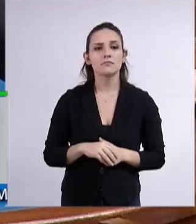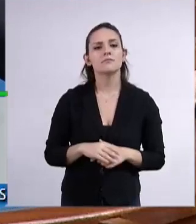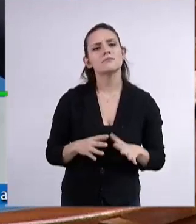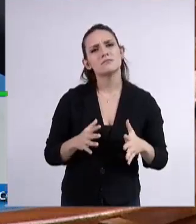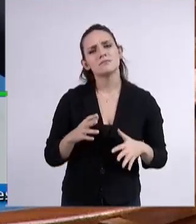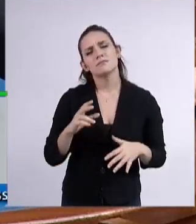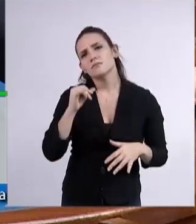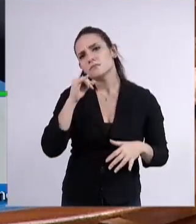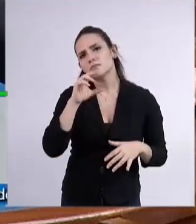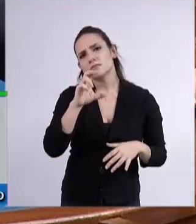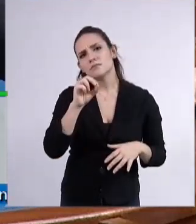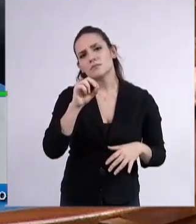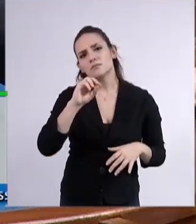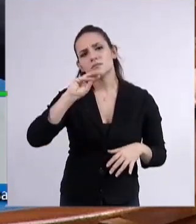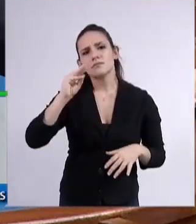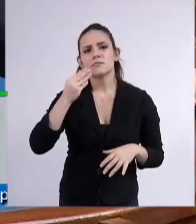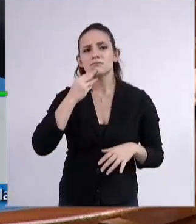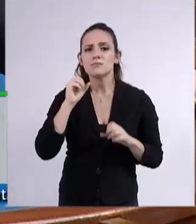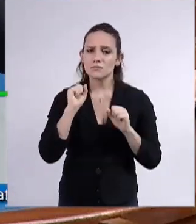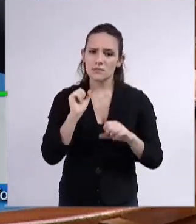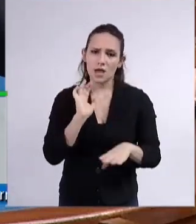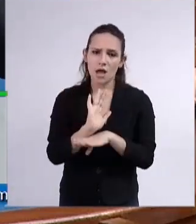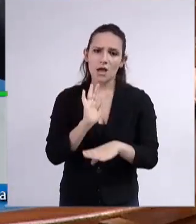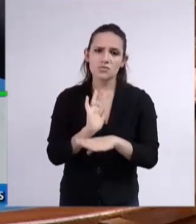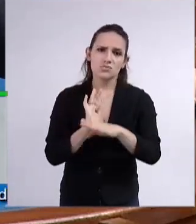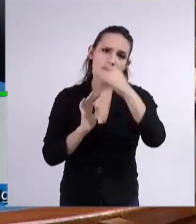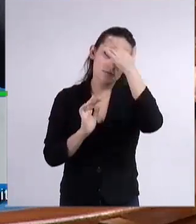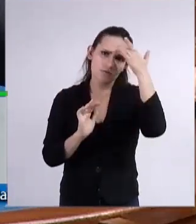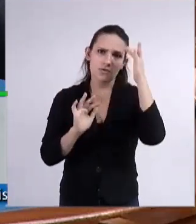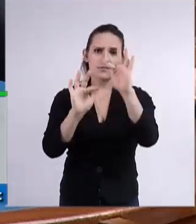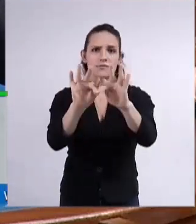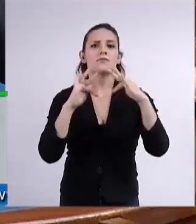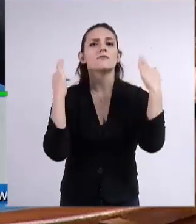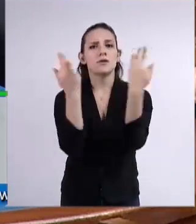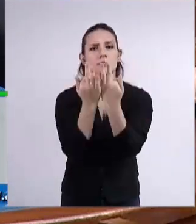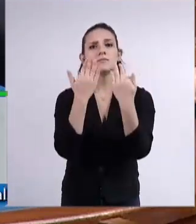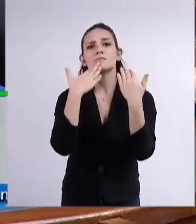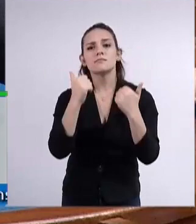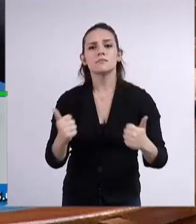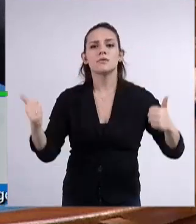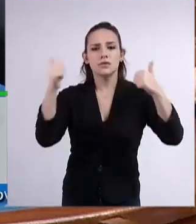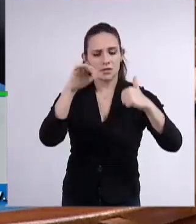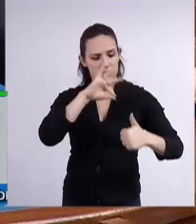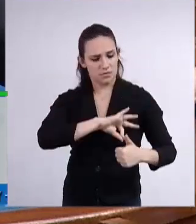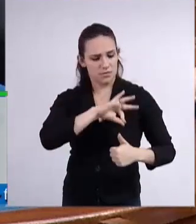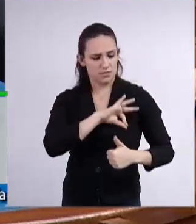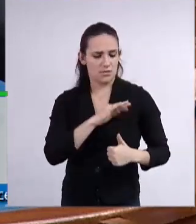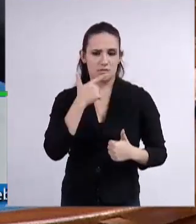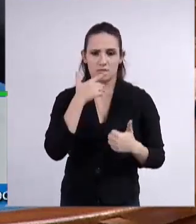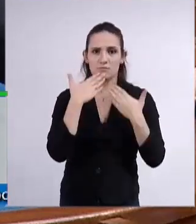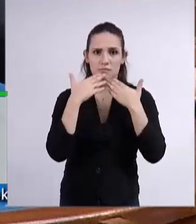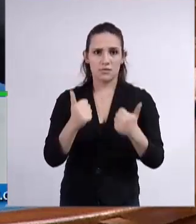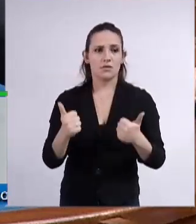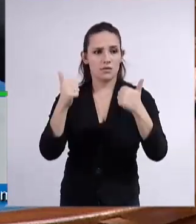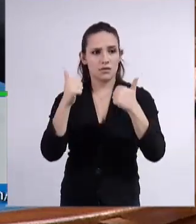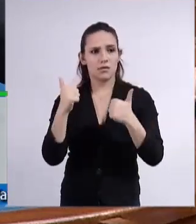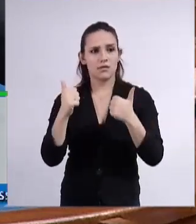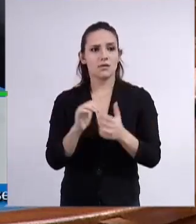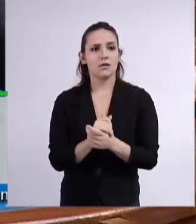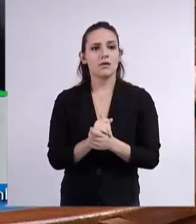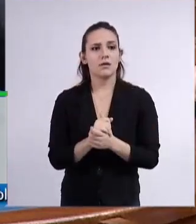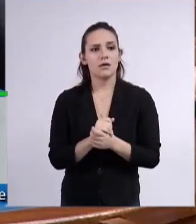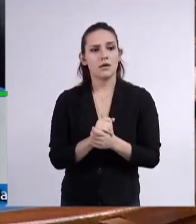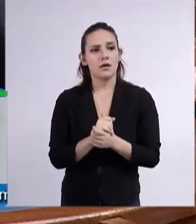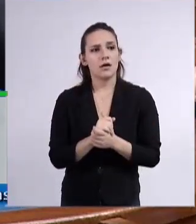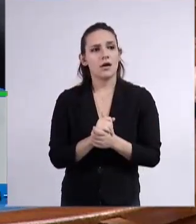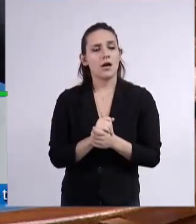50 milhões na economia do Estado e na vida dessas famílias, para melhorar a sua renda, para melhorar a aquisição no mercado, a